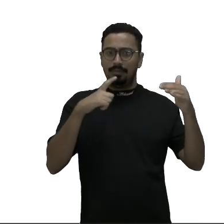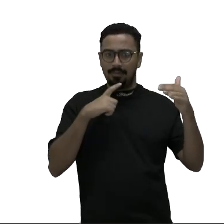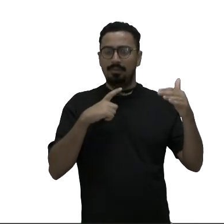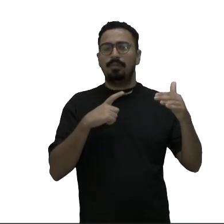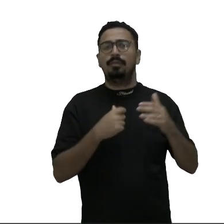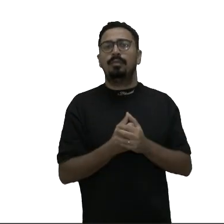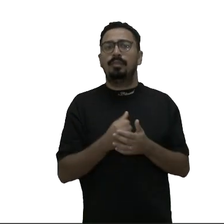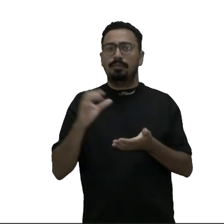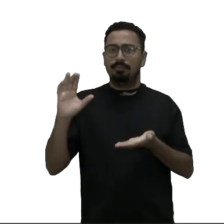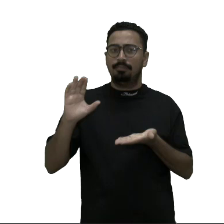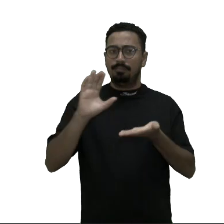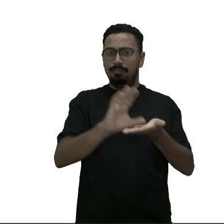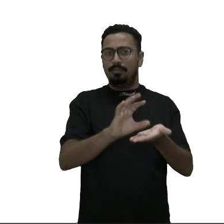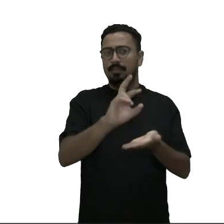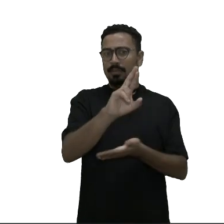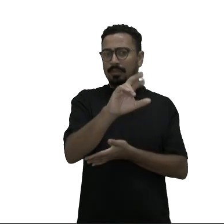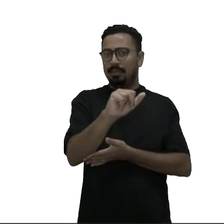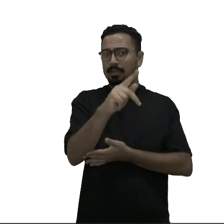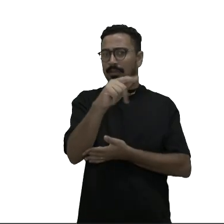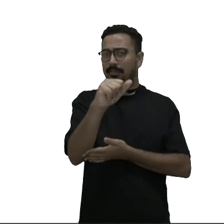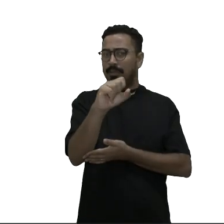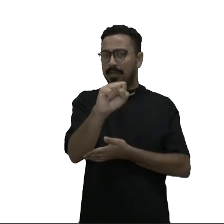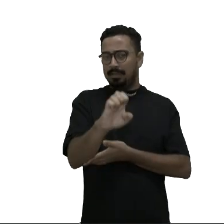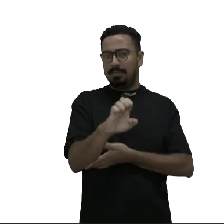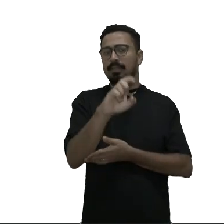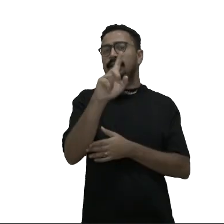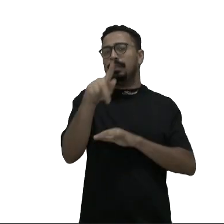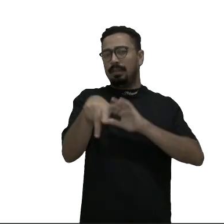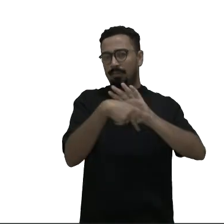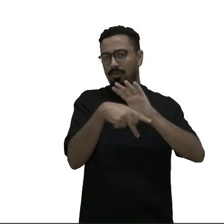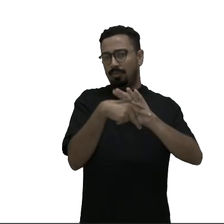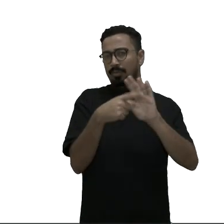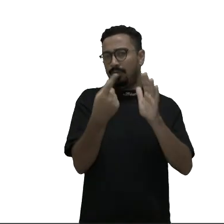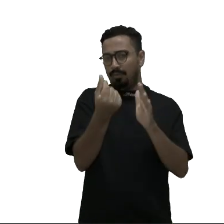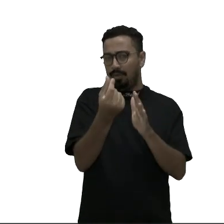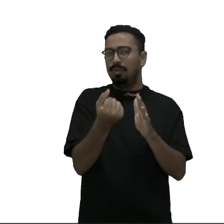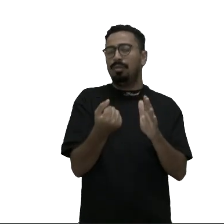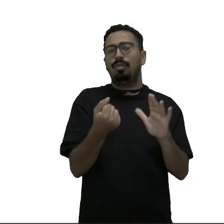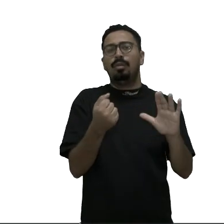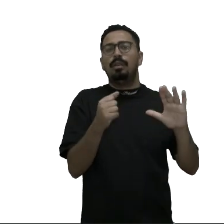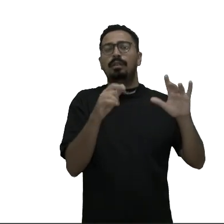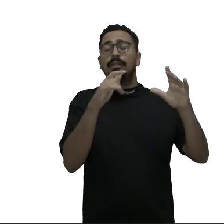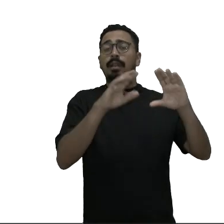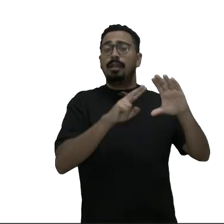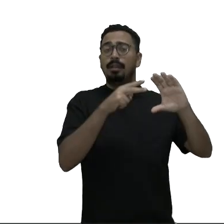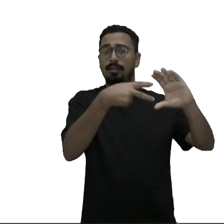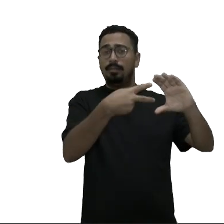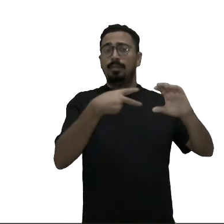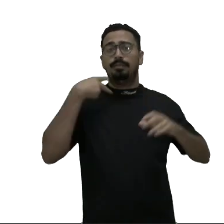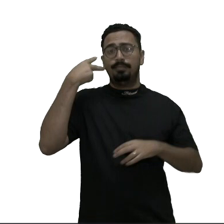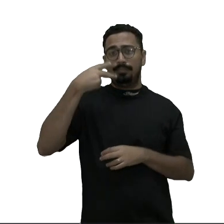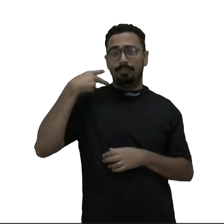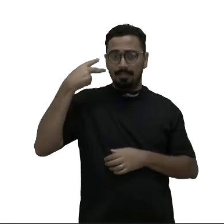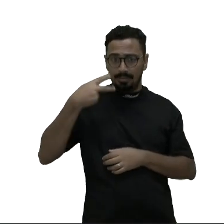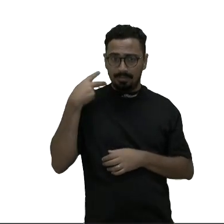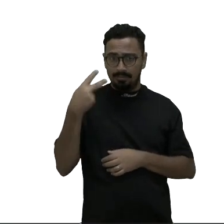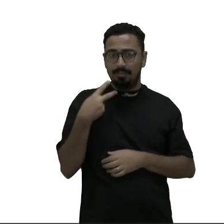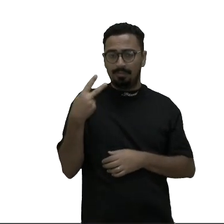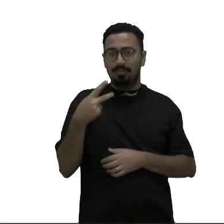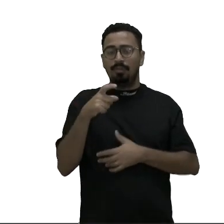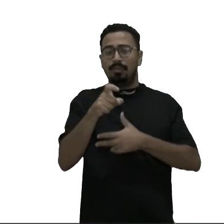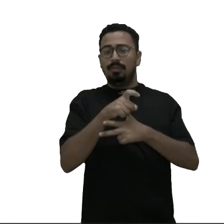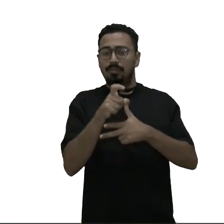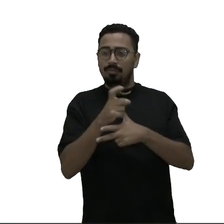à Câmara, conforme o artigo 29A da Constituição Federal, o Executivo recolheu os encargos